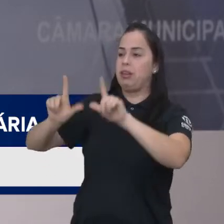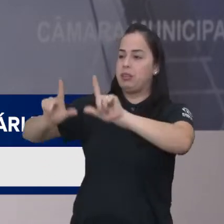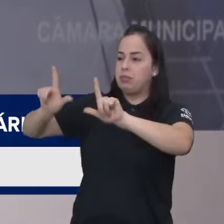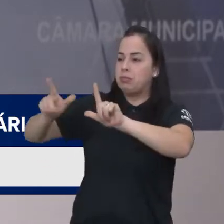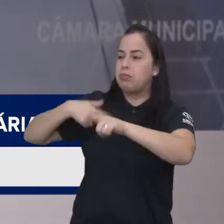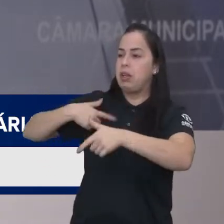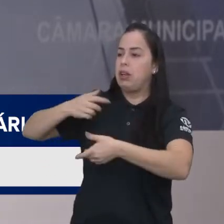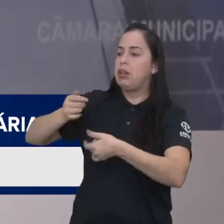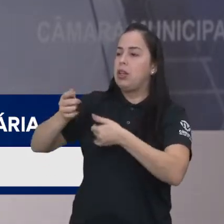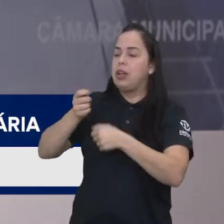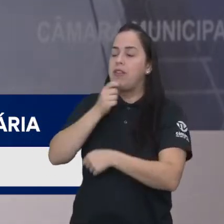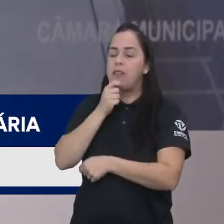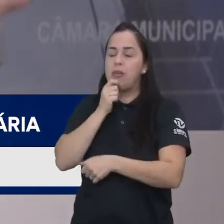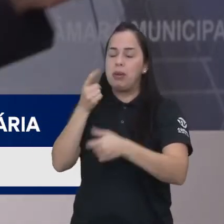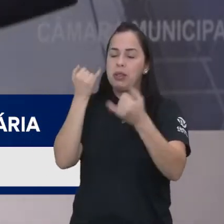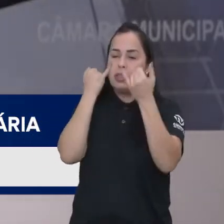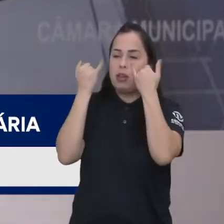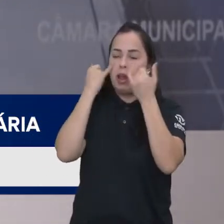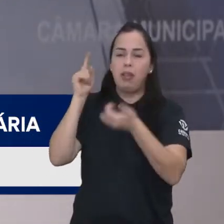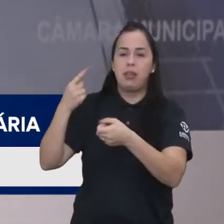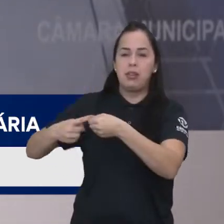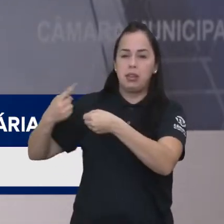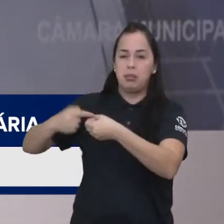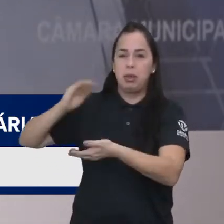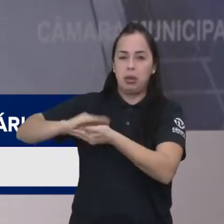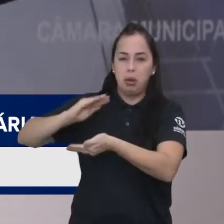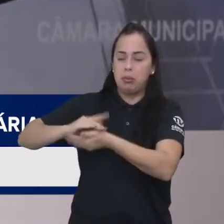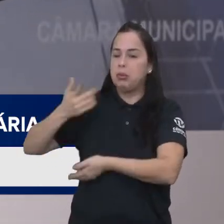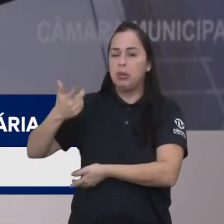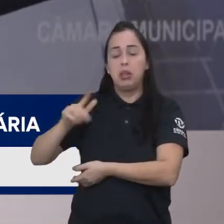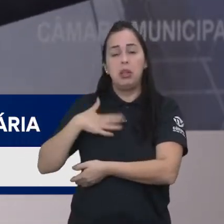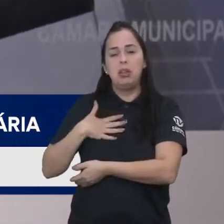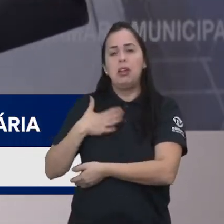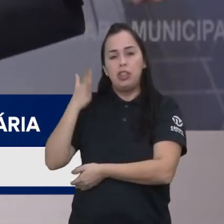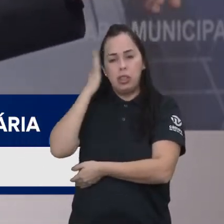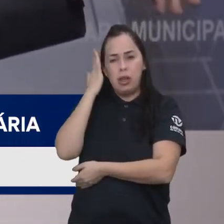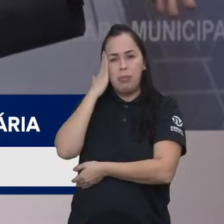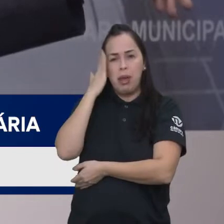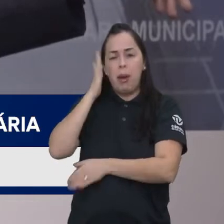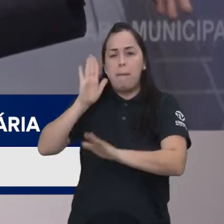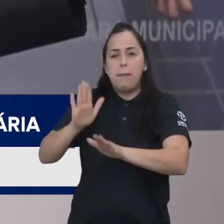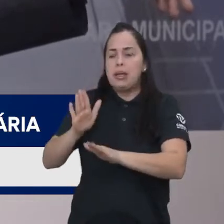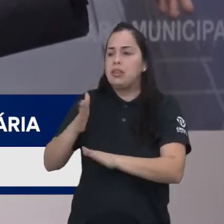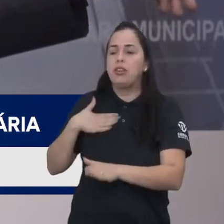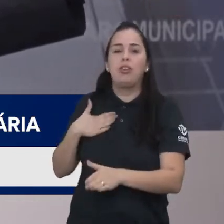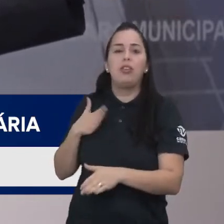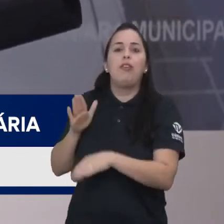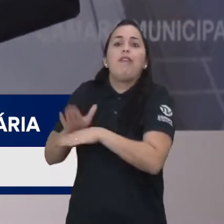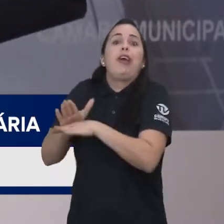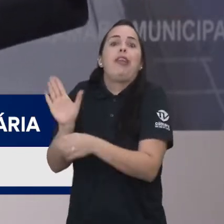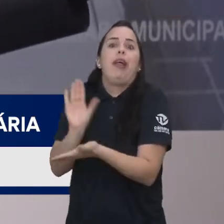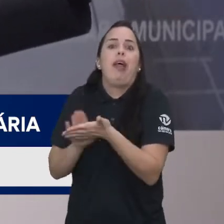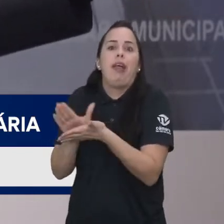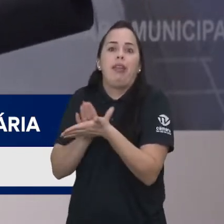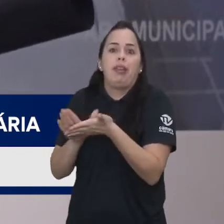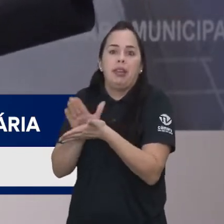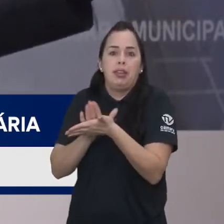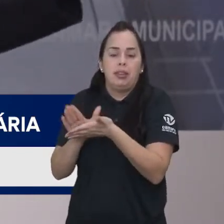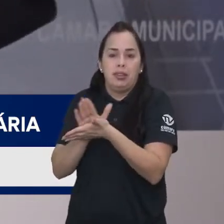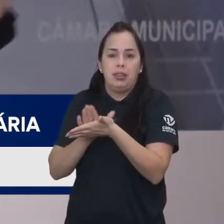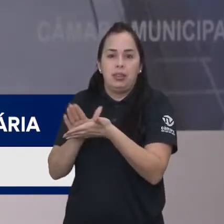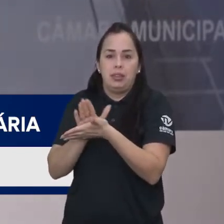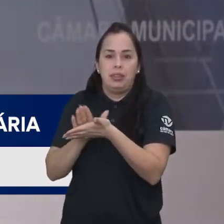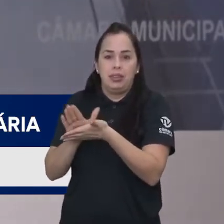municípios. E dizer assim, a gente tem tudo, a gente já sabia e a gente não fez nada. Então, a gente tem que fazer, porque